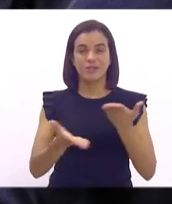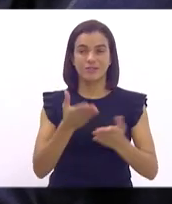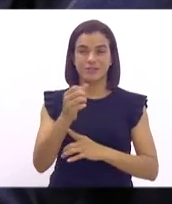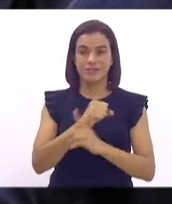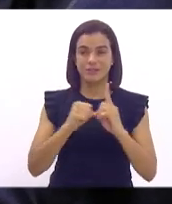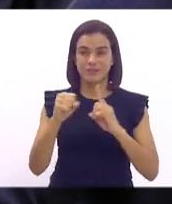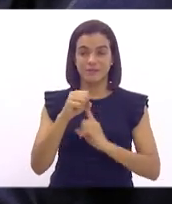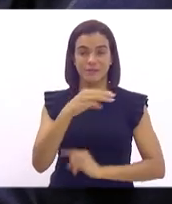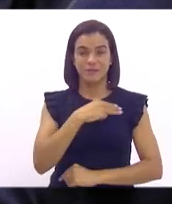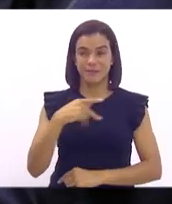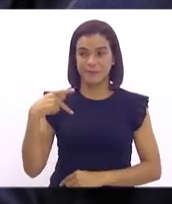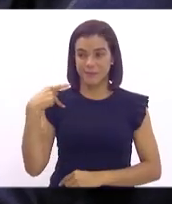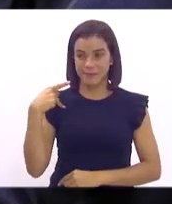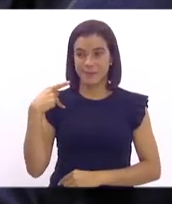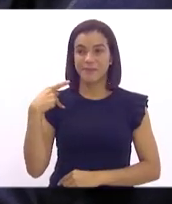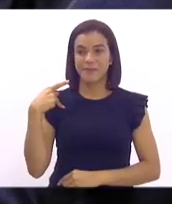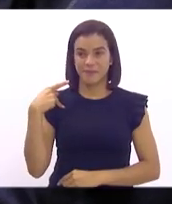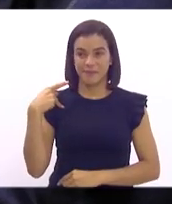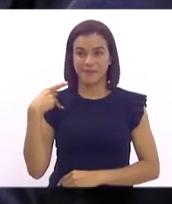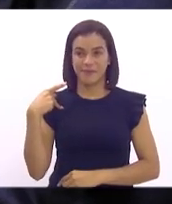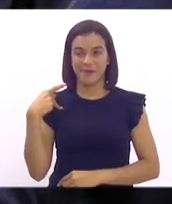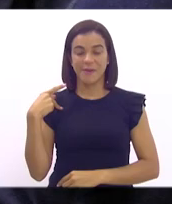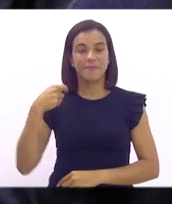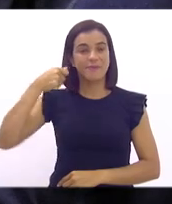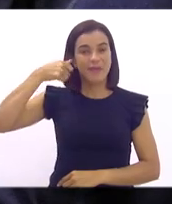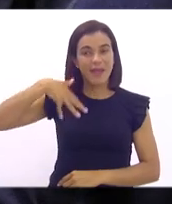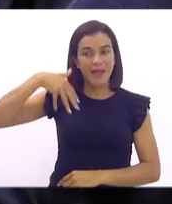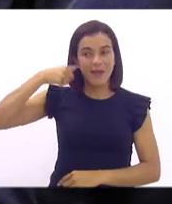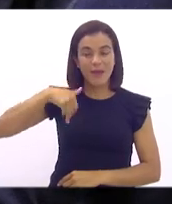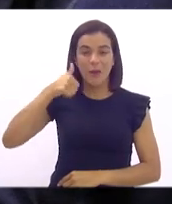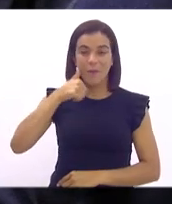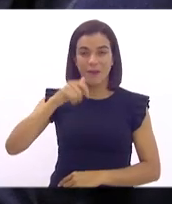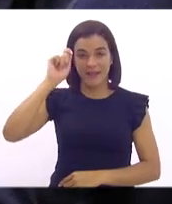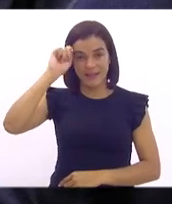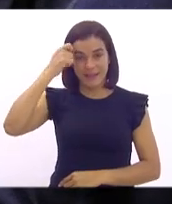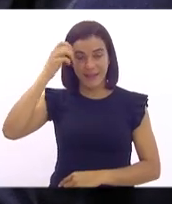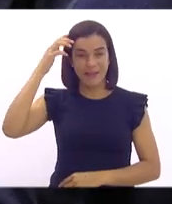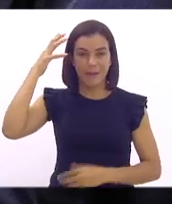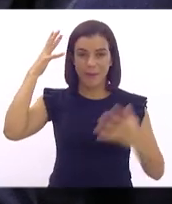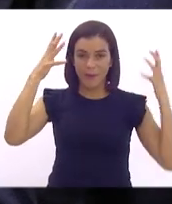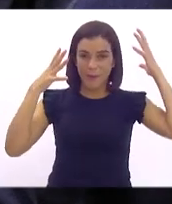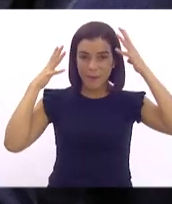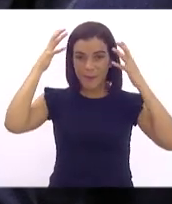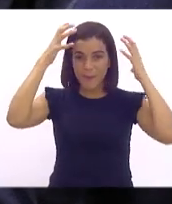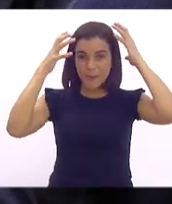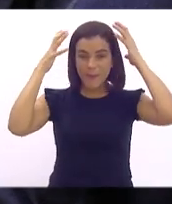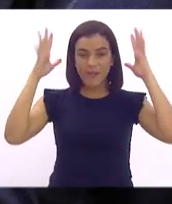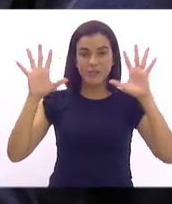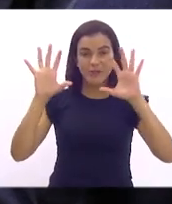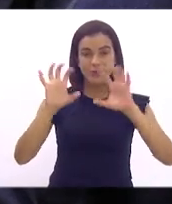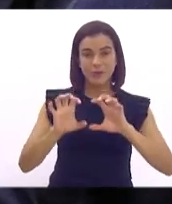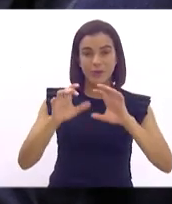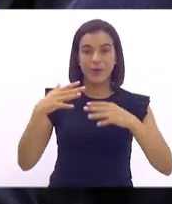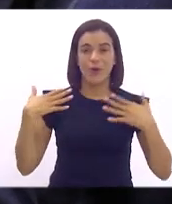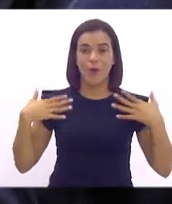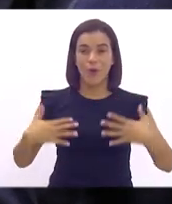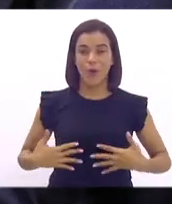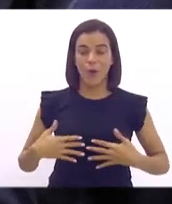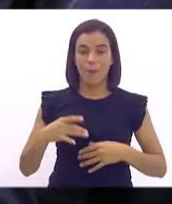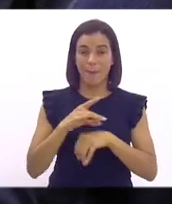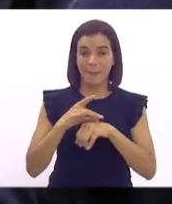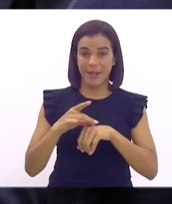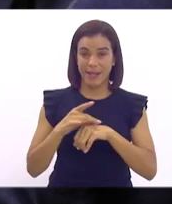Ministério Público. Vou prosseguir na autodescrição. Sou uma mulher negra, de cabelos crespos, escuros. Estou vestindo uma roupa